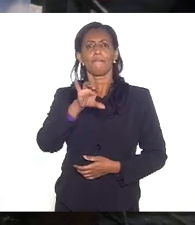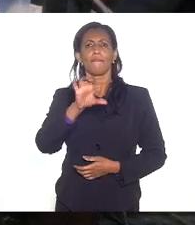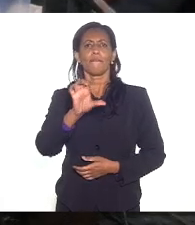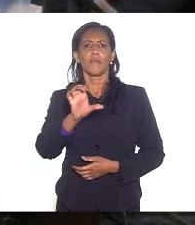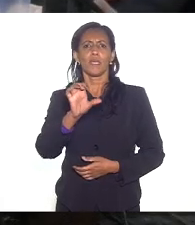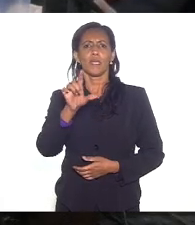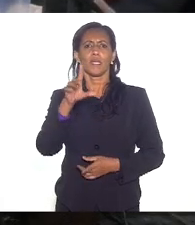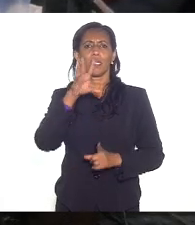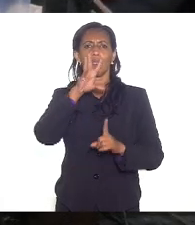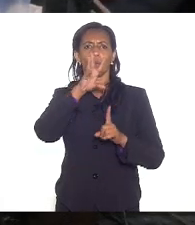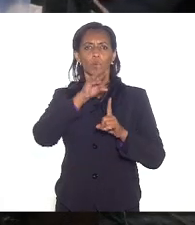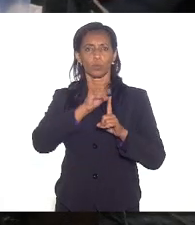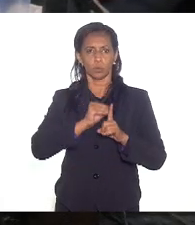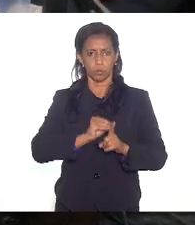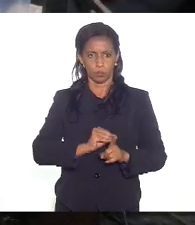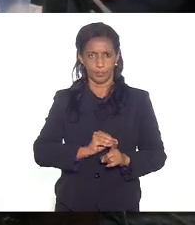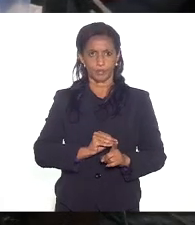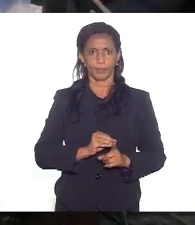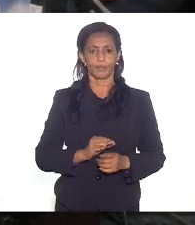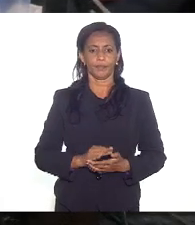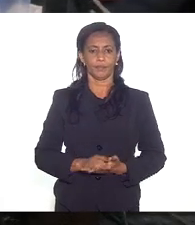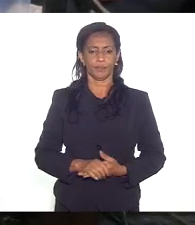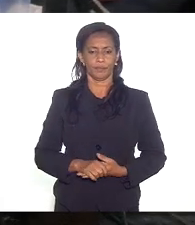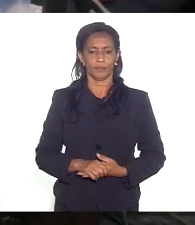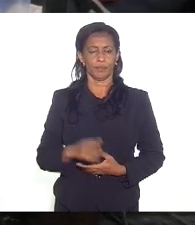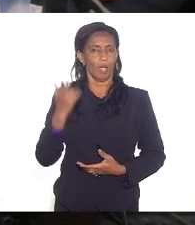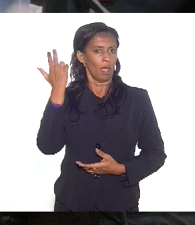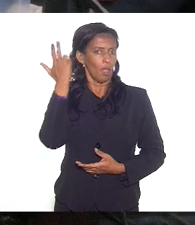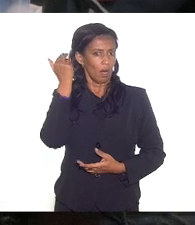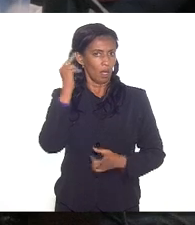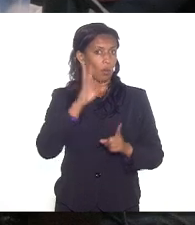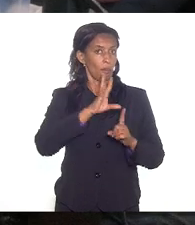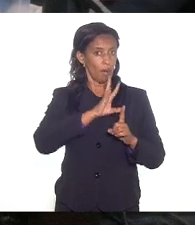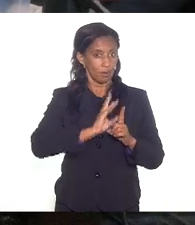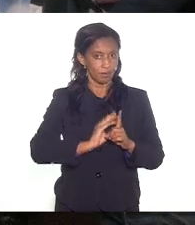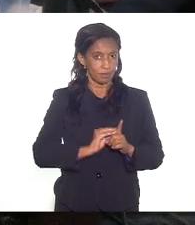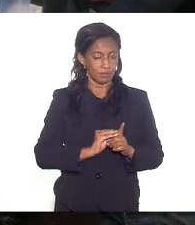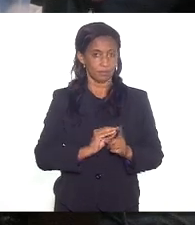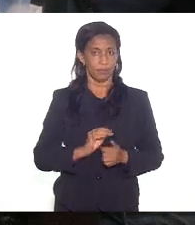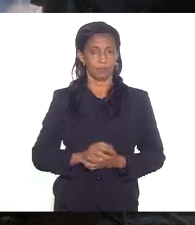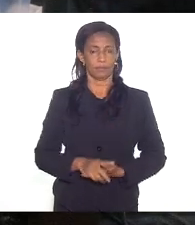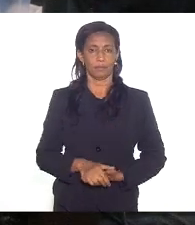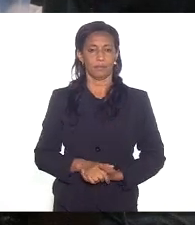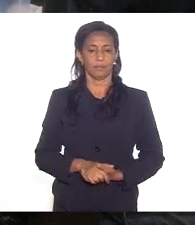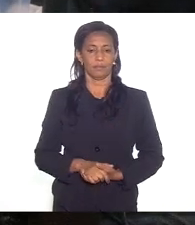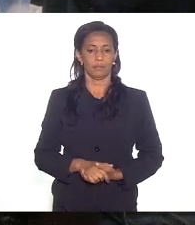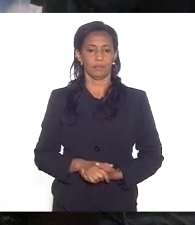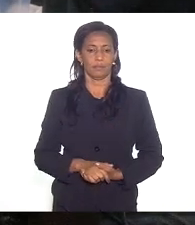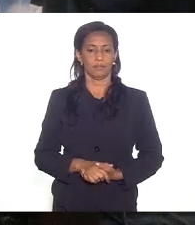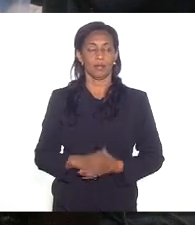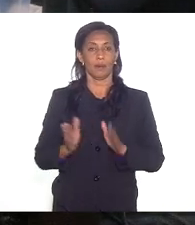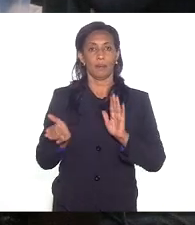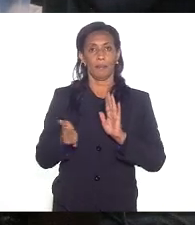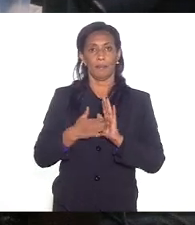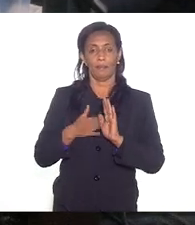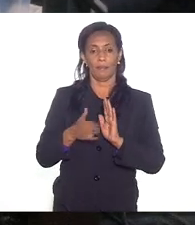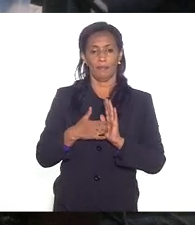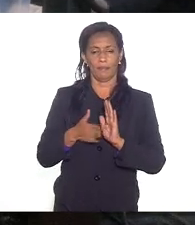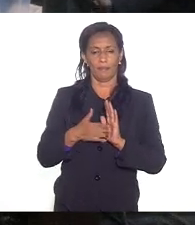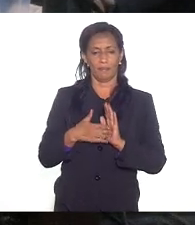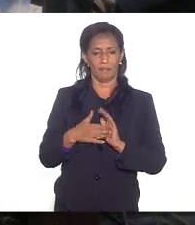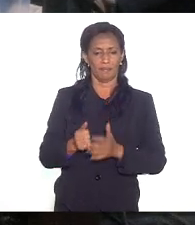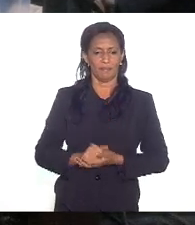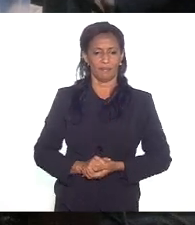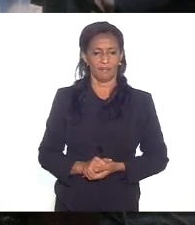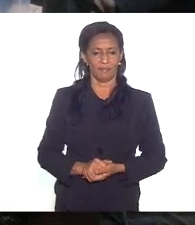seu som ele amassou o papel ele é o mar seus sons da aberto então para emitir parecer